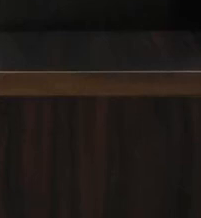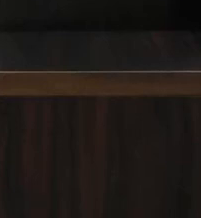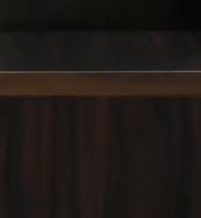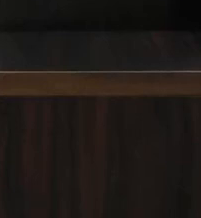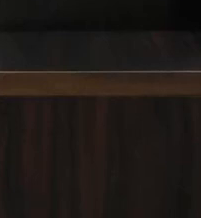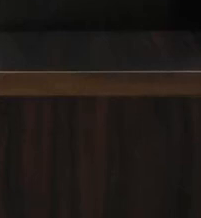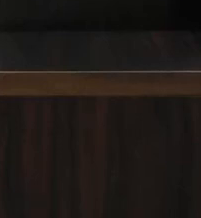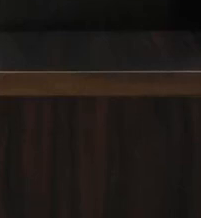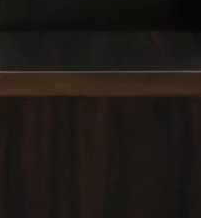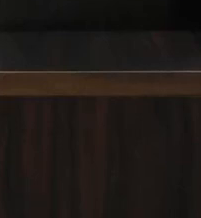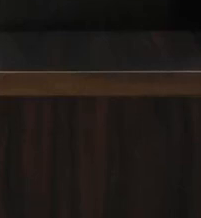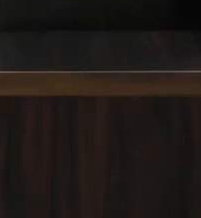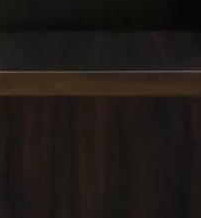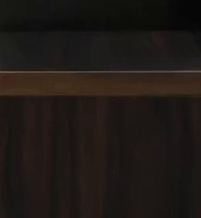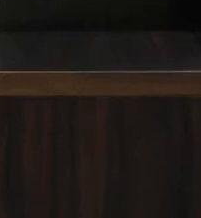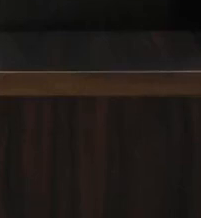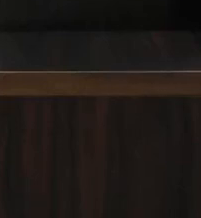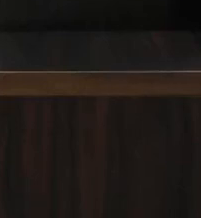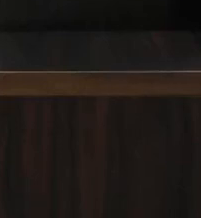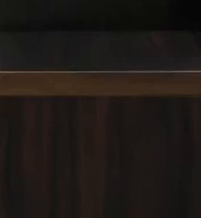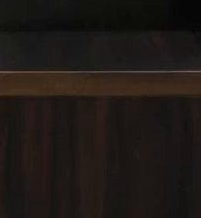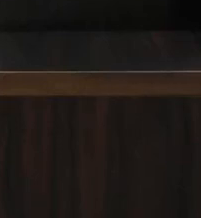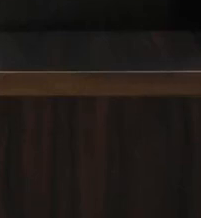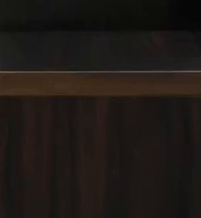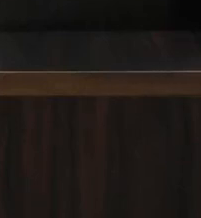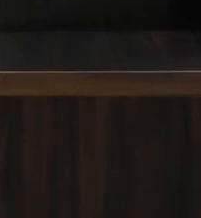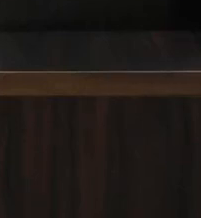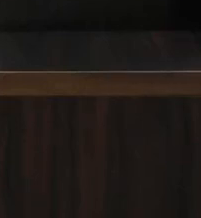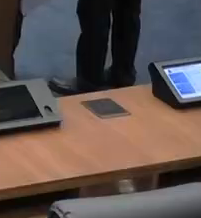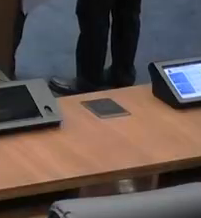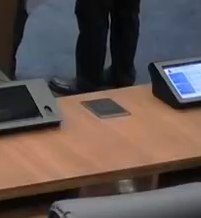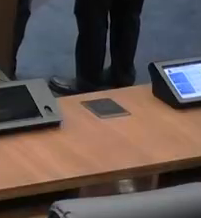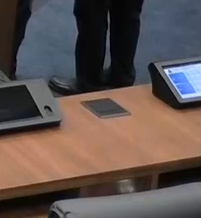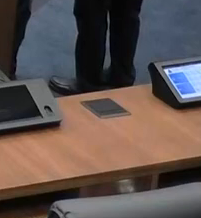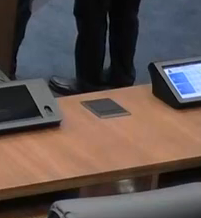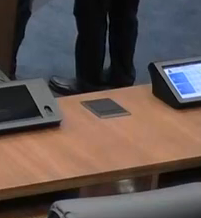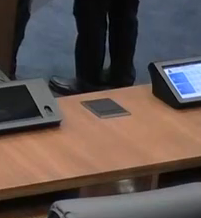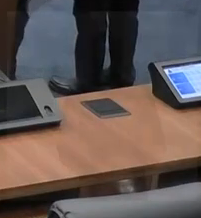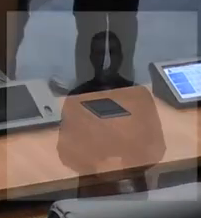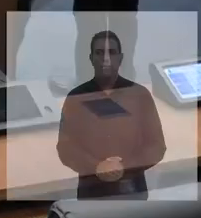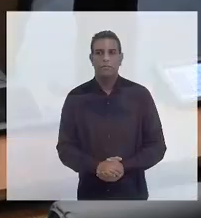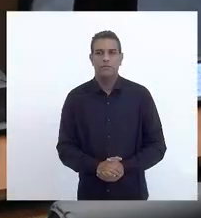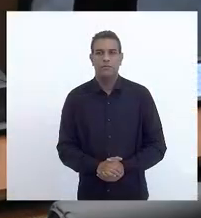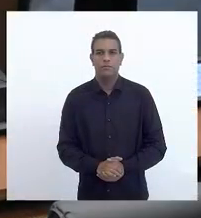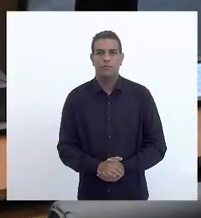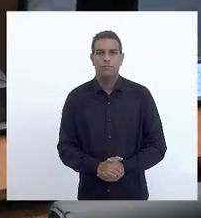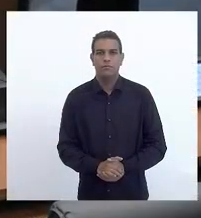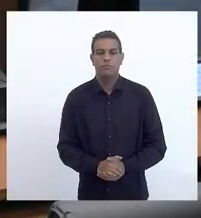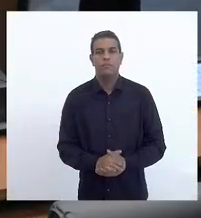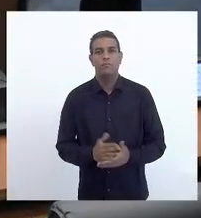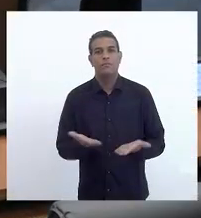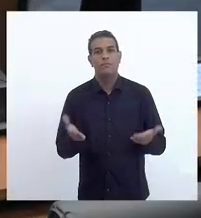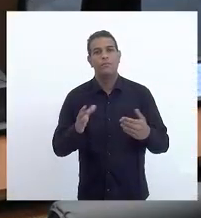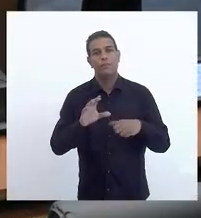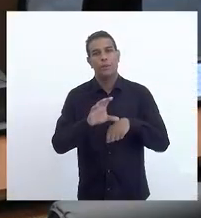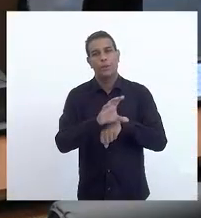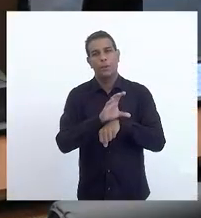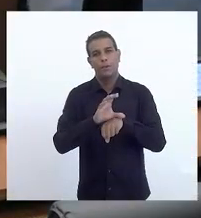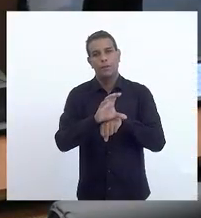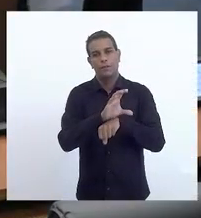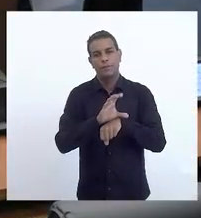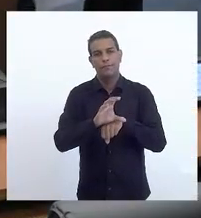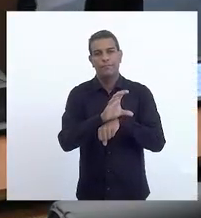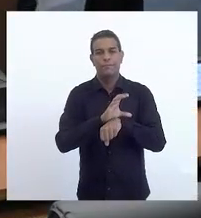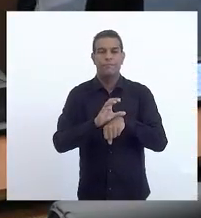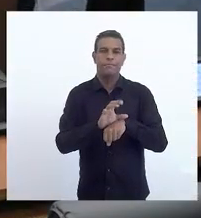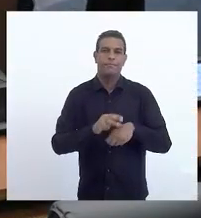Chico Machado, Carlos Mink, Noel de Carvalho e Marcos Miller. Pendente de pareceres das Comissões de Constituição e Justiça, de Minas e Energia,